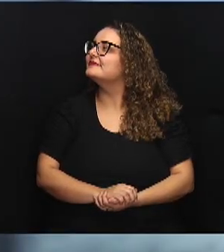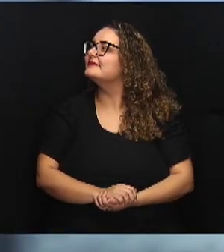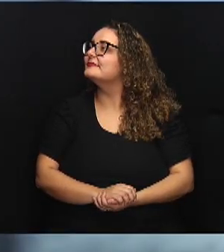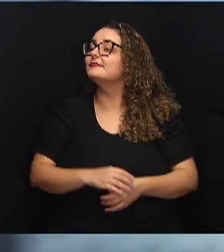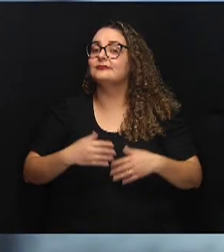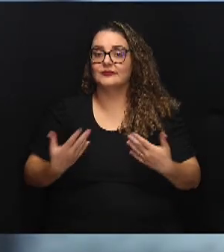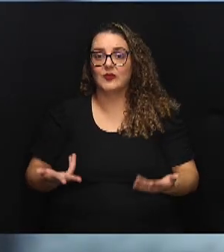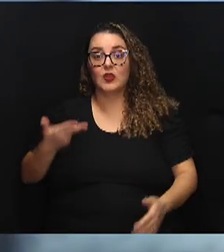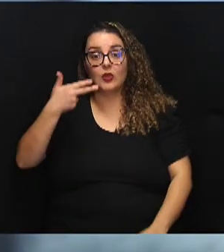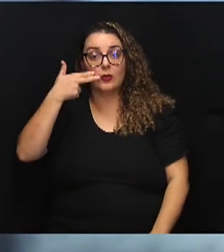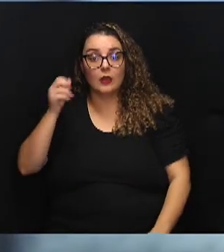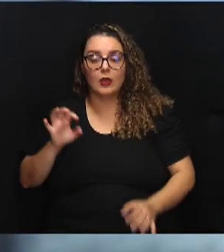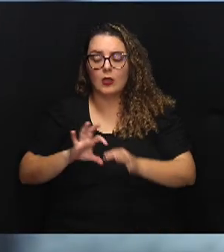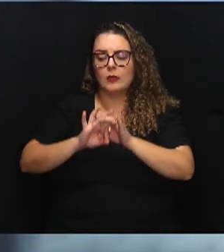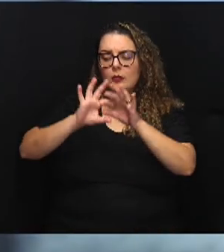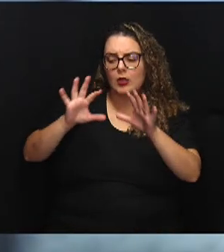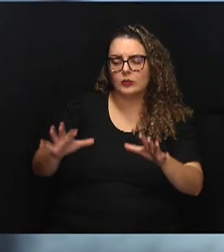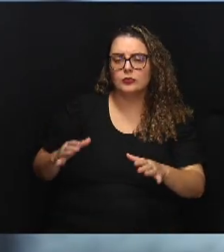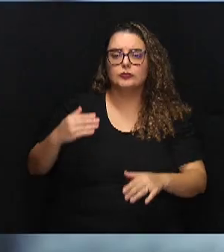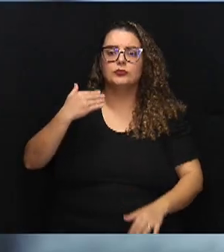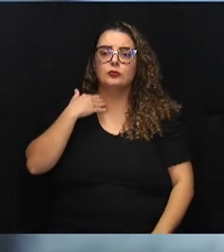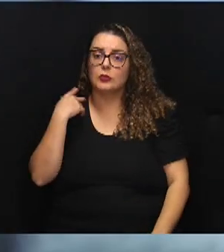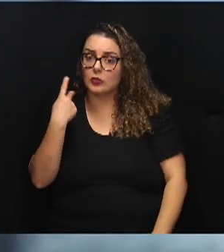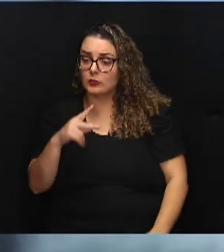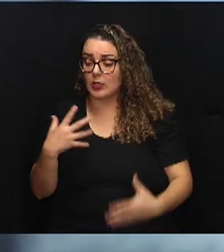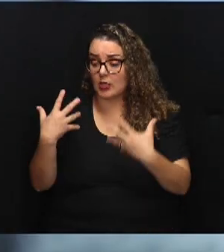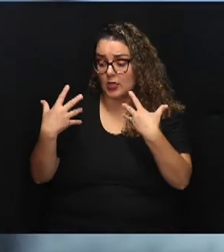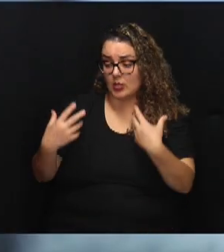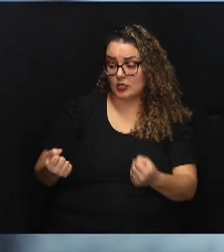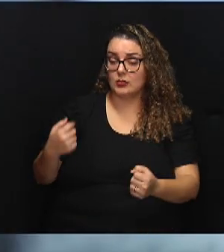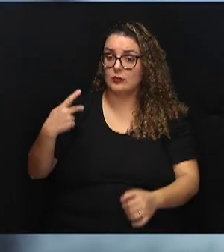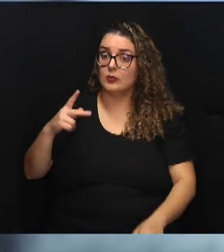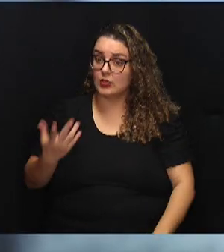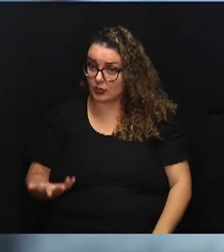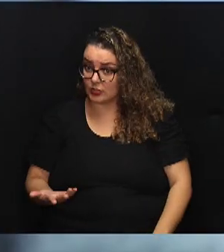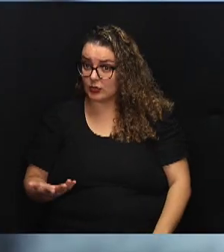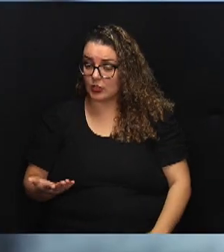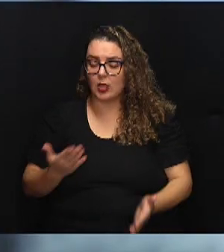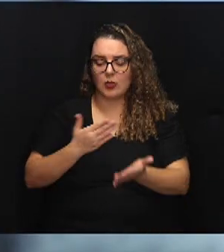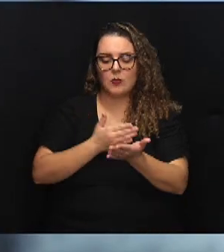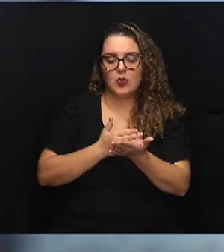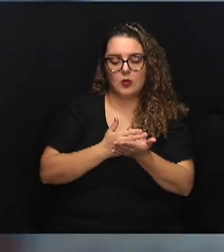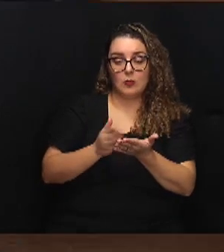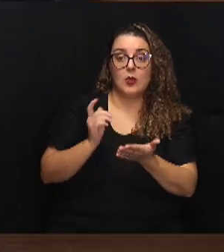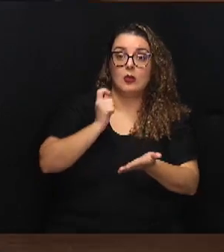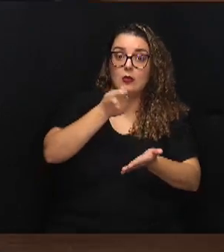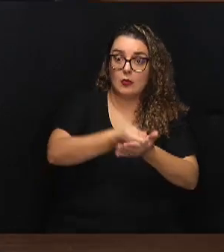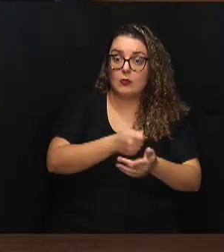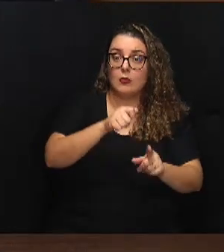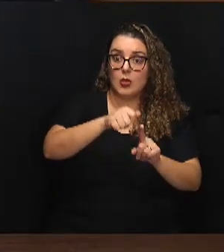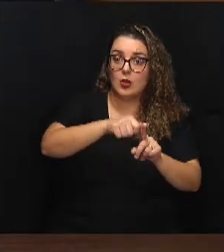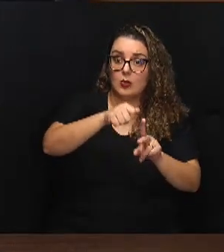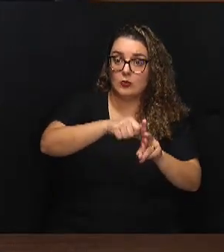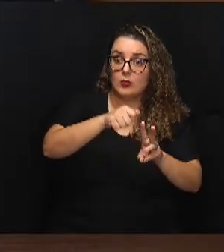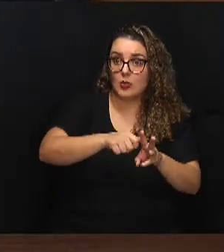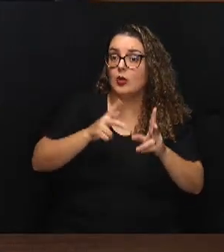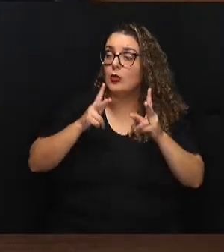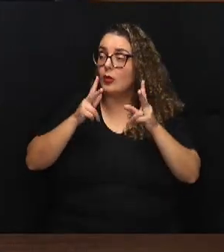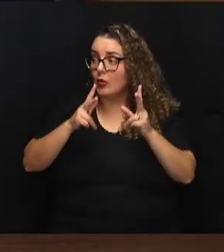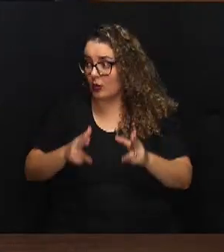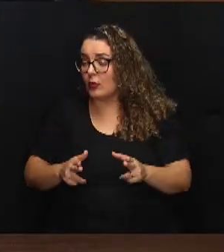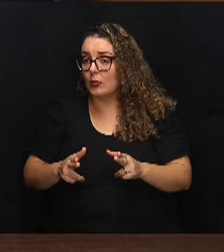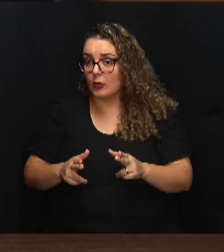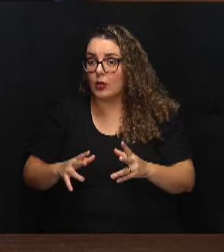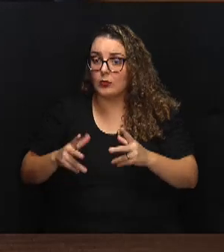Rafael autorizou isso no banco dele, aceitou isso no banco dele, vai começar a pagar mensalmente conforme o que